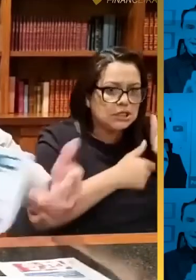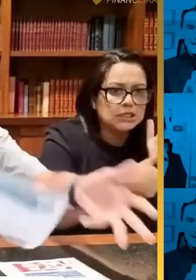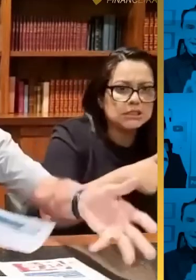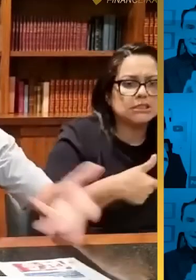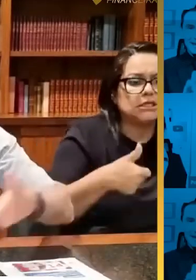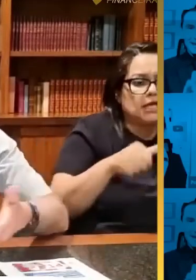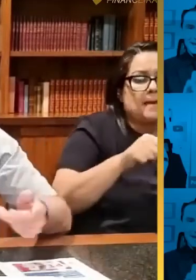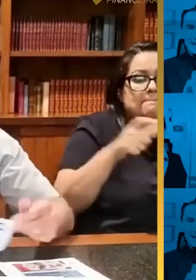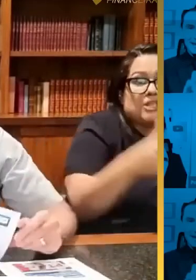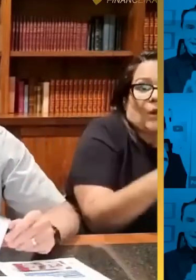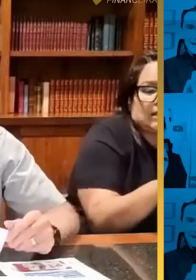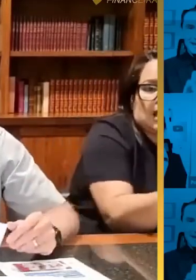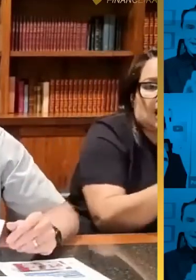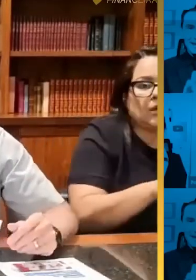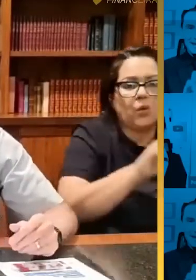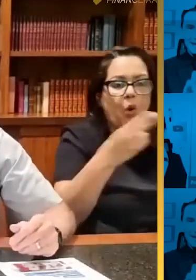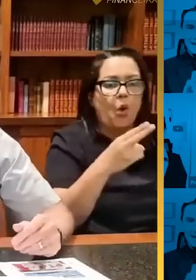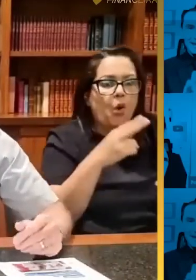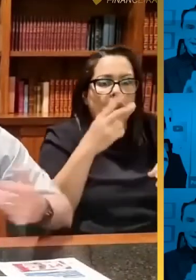pensão estrangeiros que atuam lá dentro,